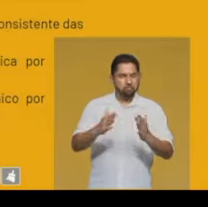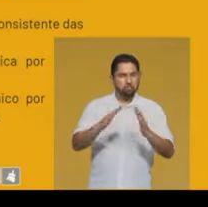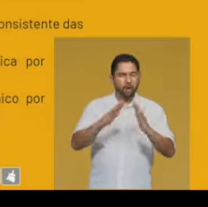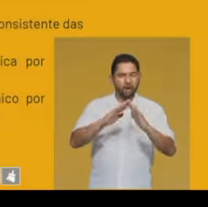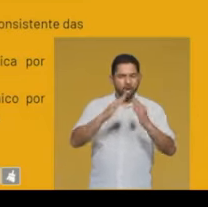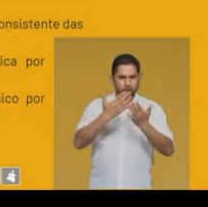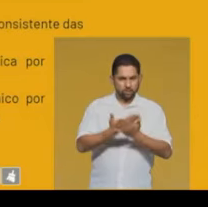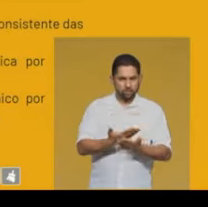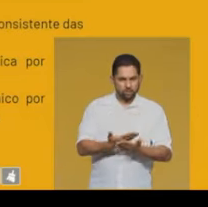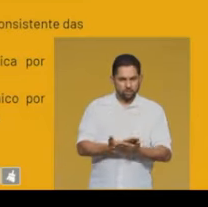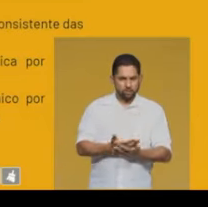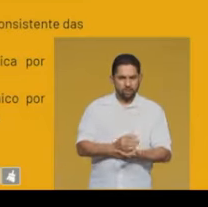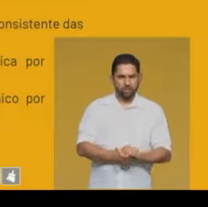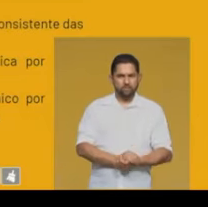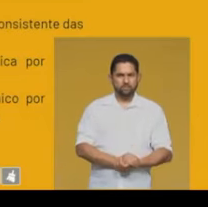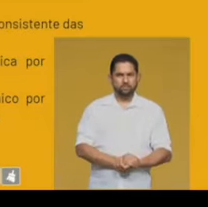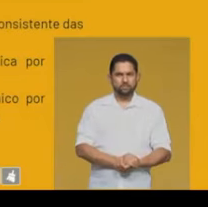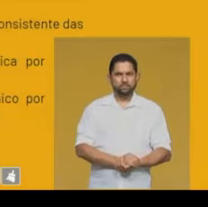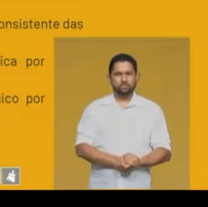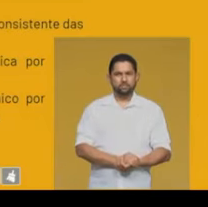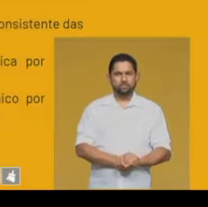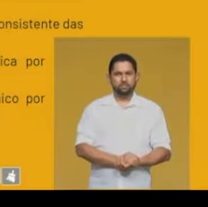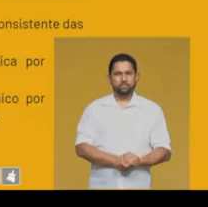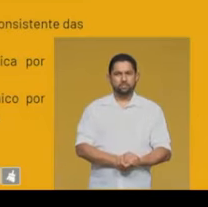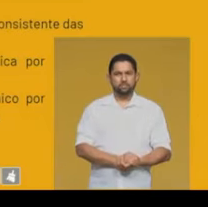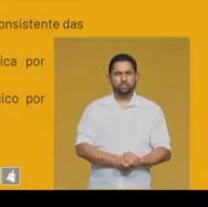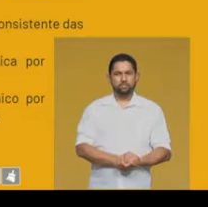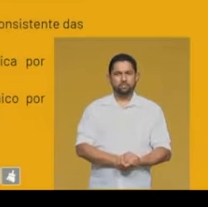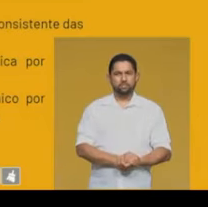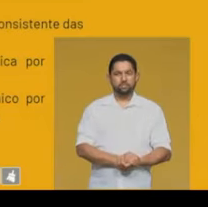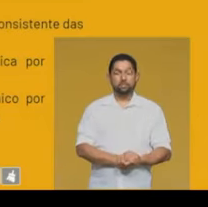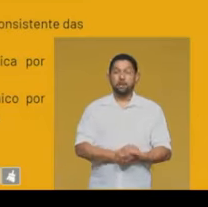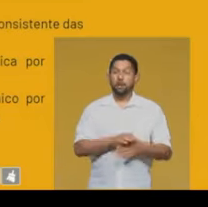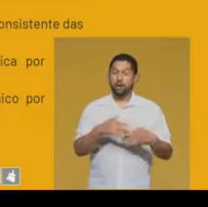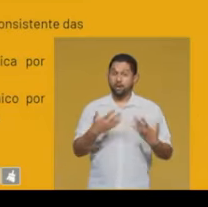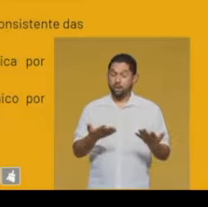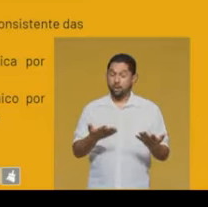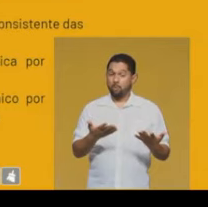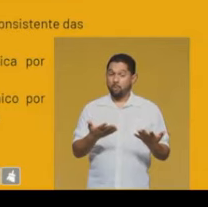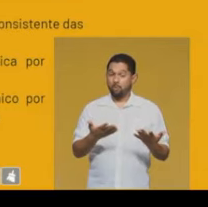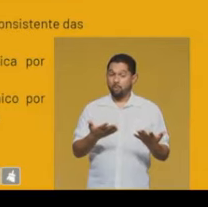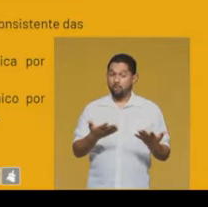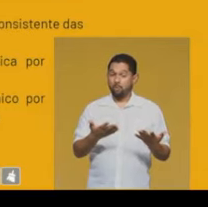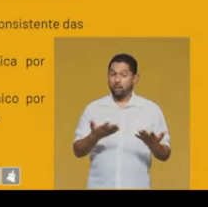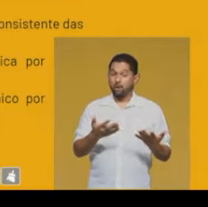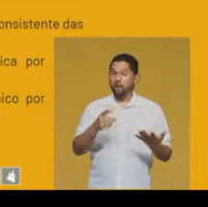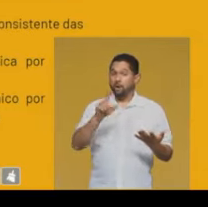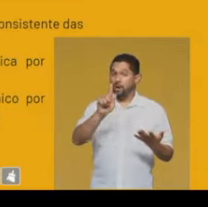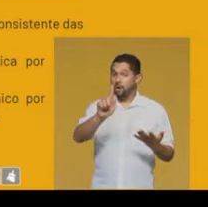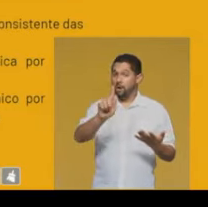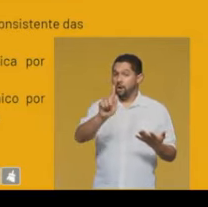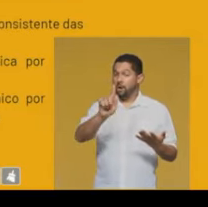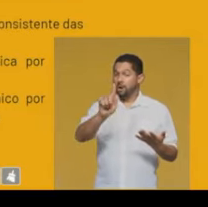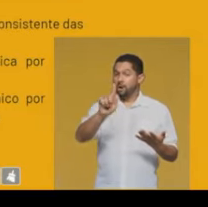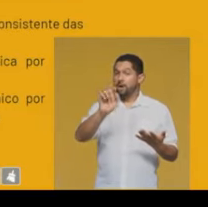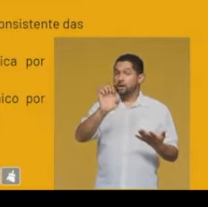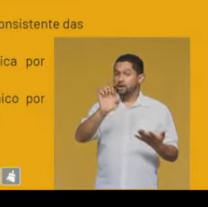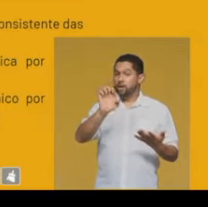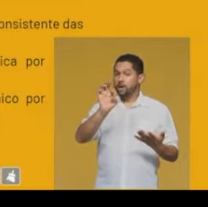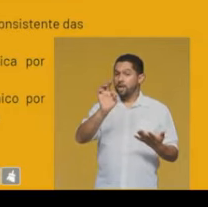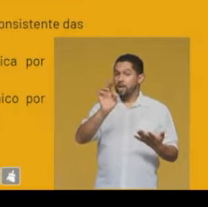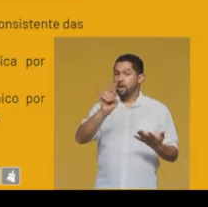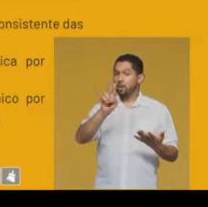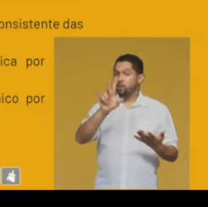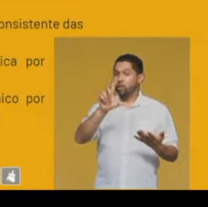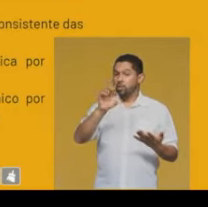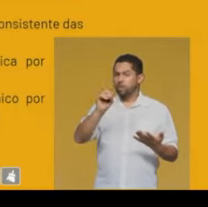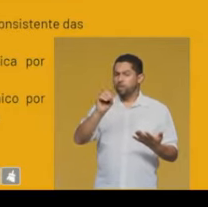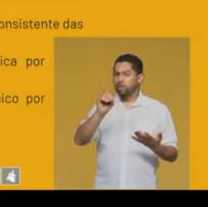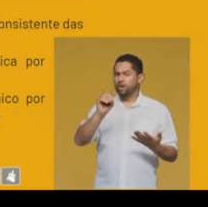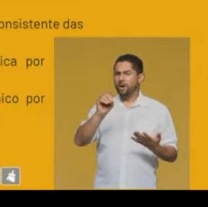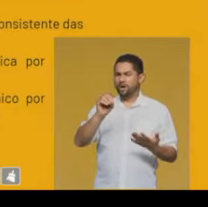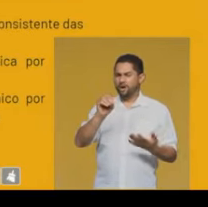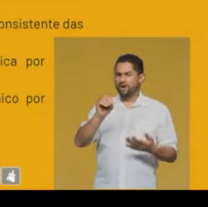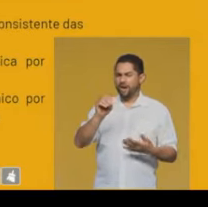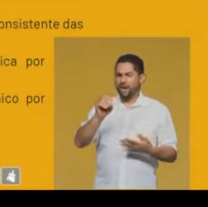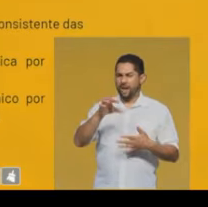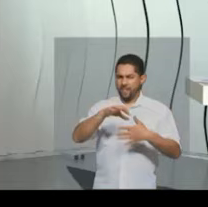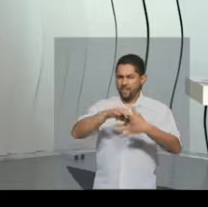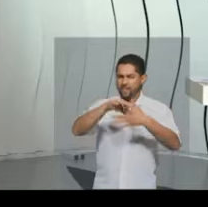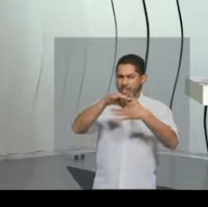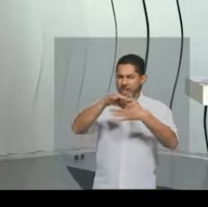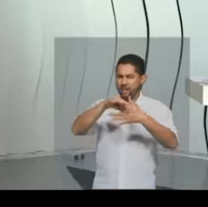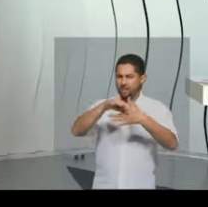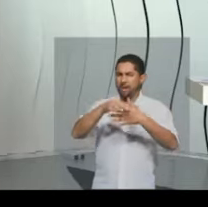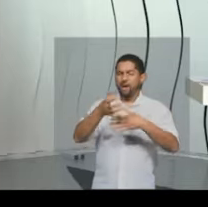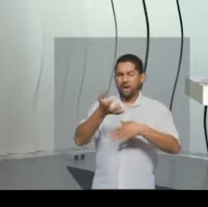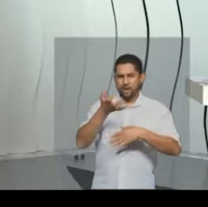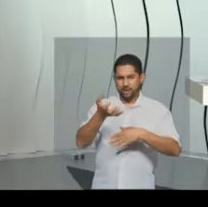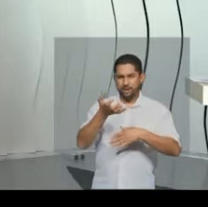Getúlio Vargas foi um líder político que sempre queria ter apelo carismático. Então, você já